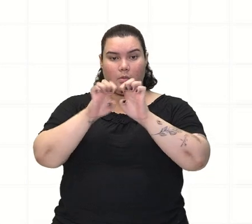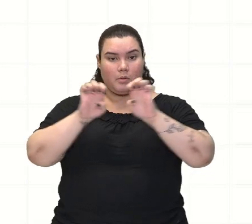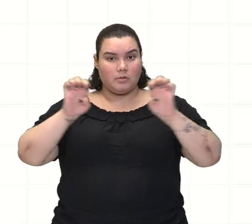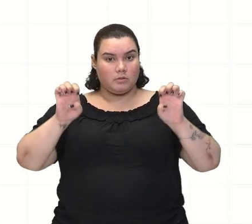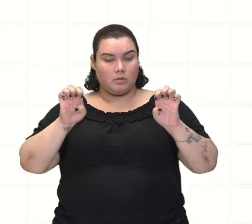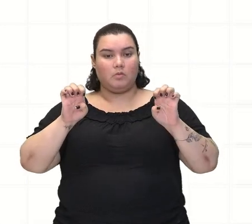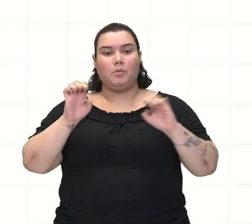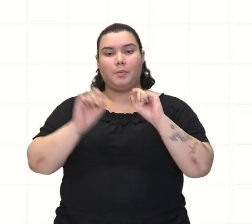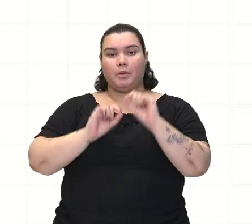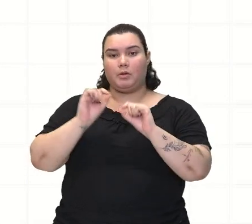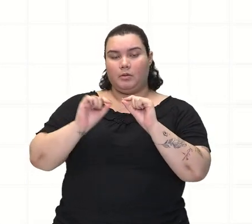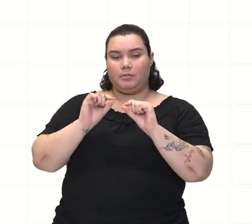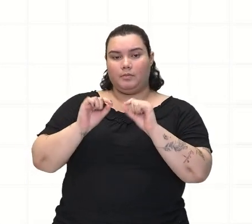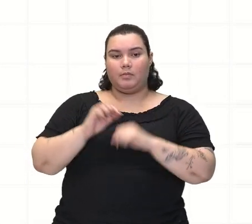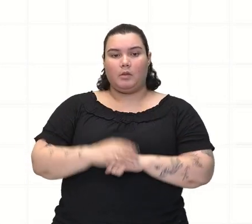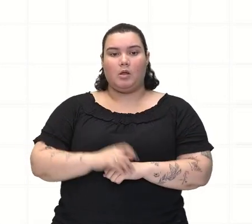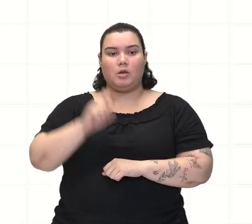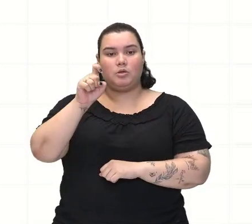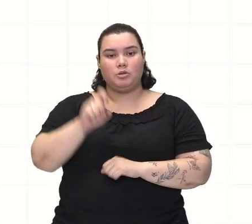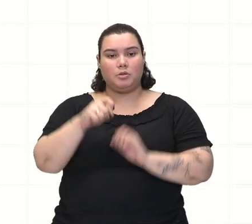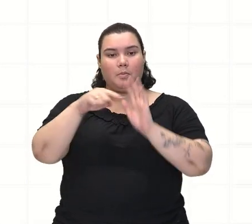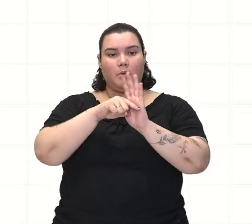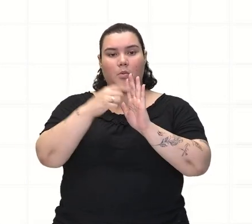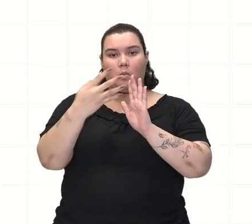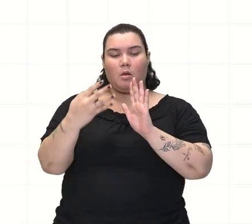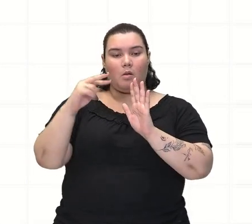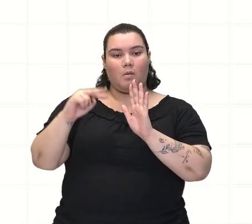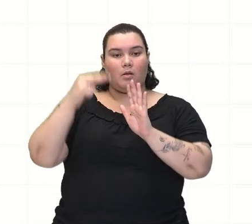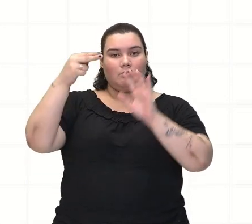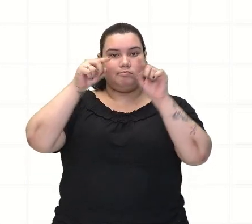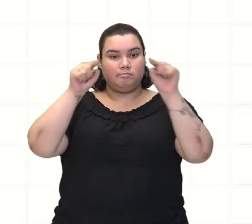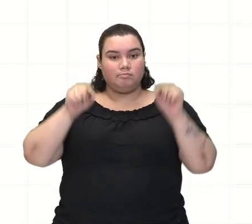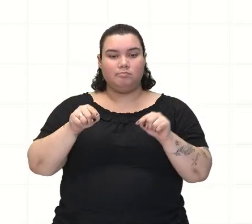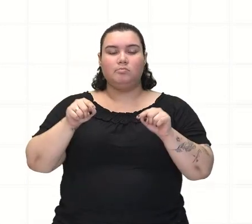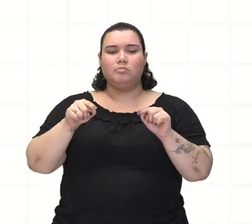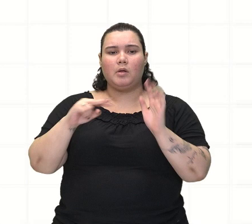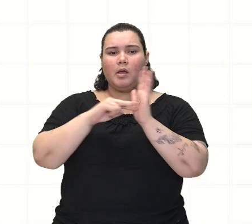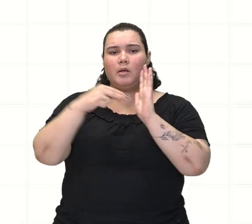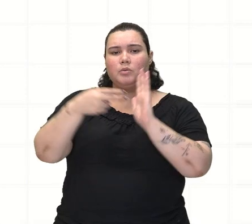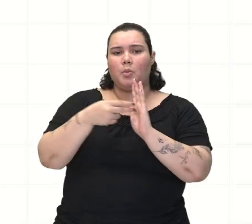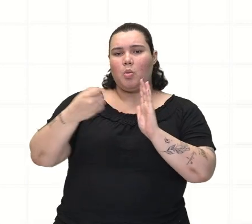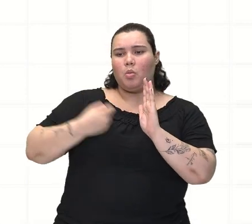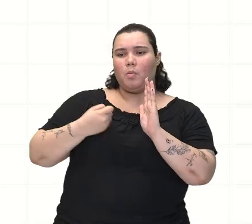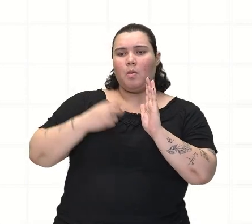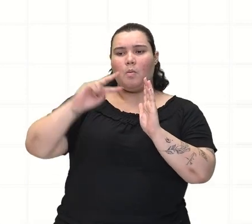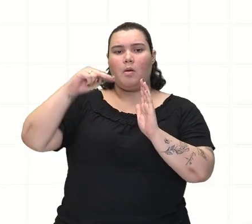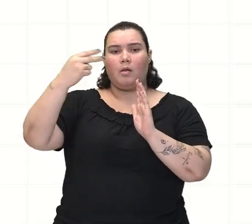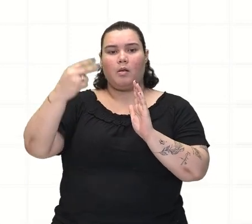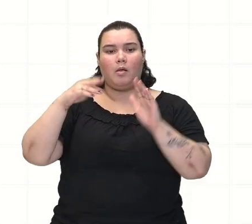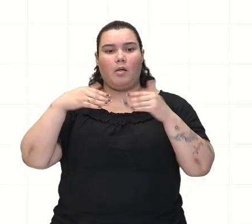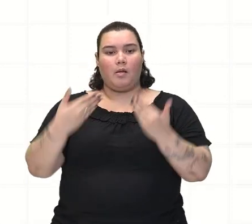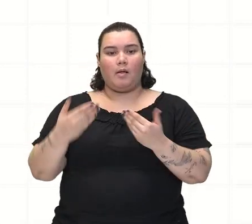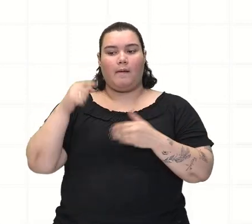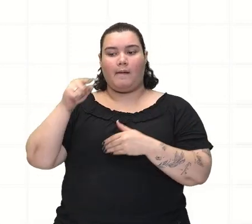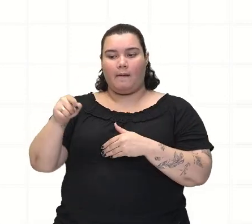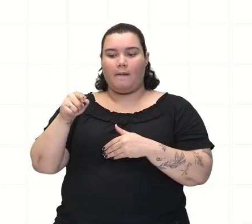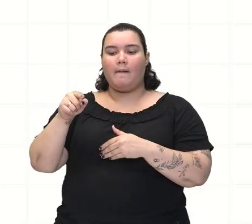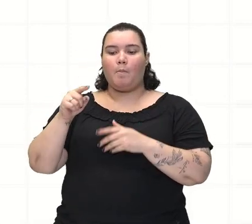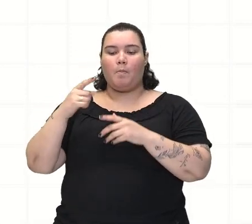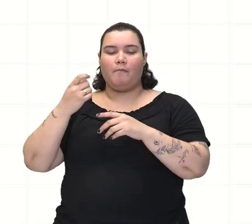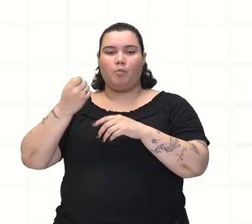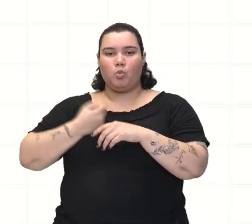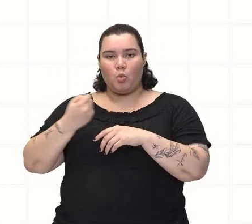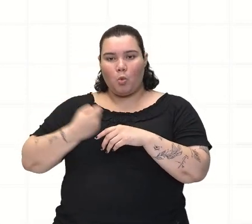como sendo quem? X menos 4 ao quadrado. E o que significa um número ao quadrado? Significa que eu vou multiplicar ele por ele